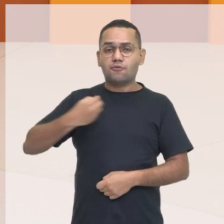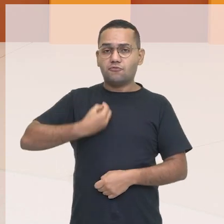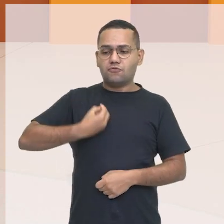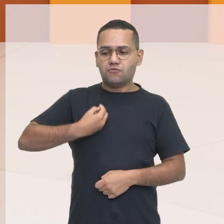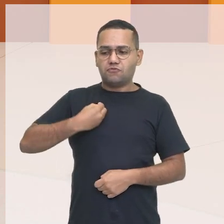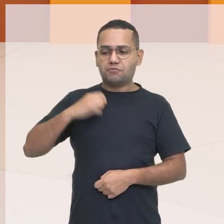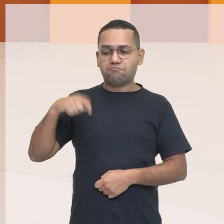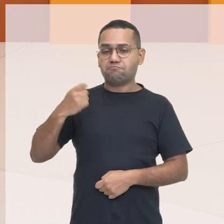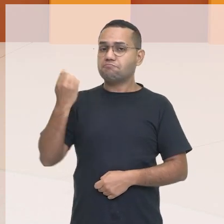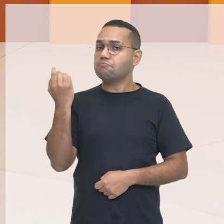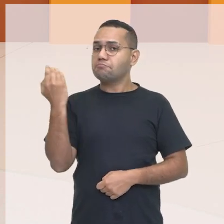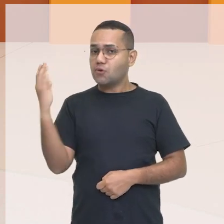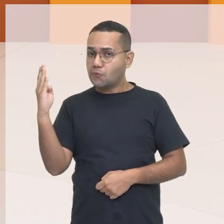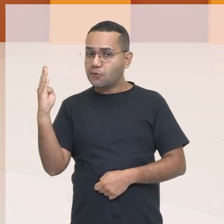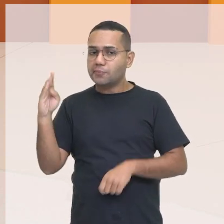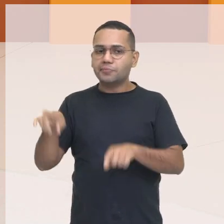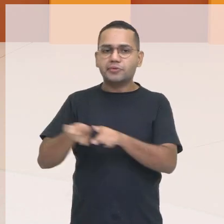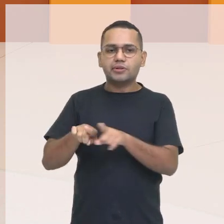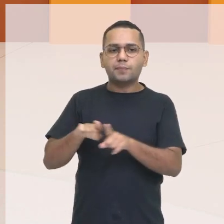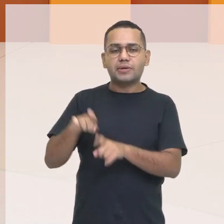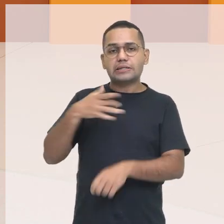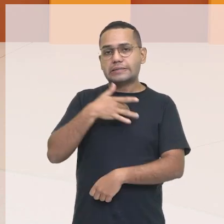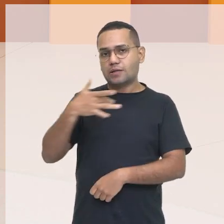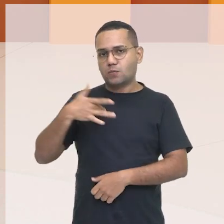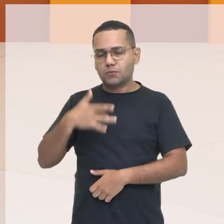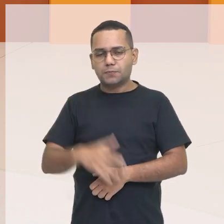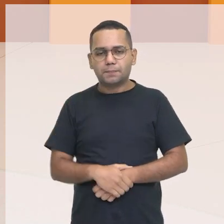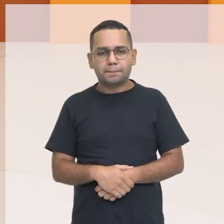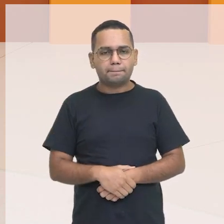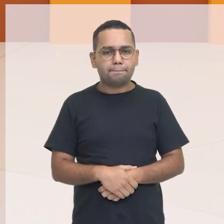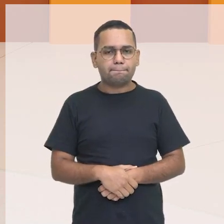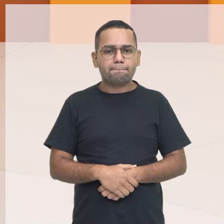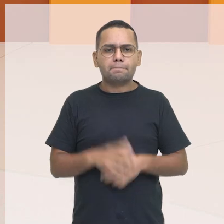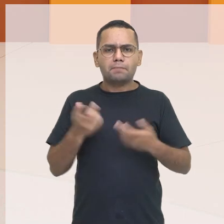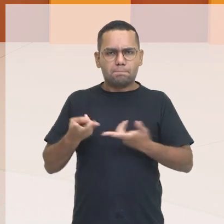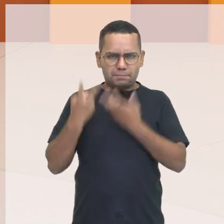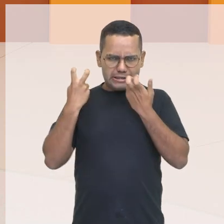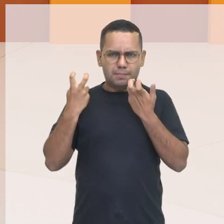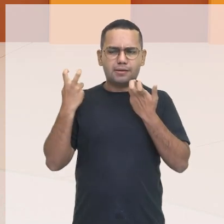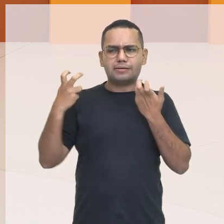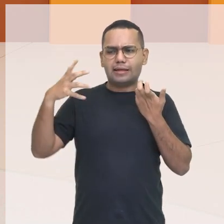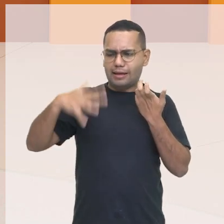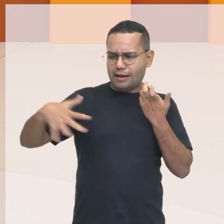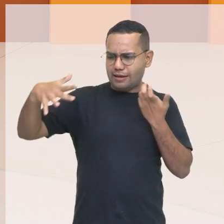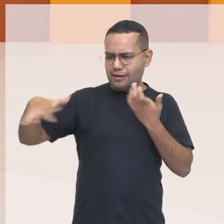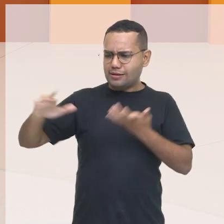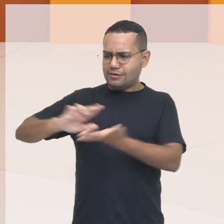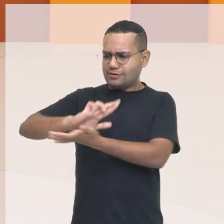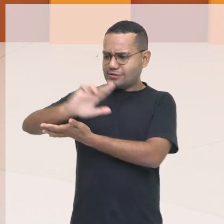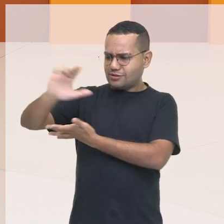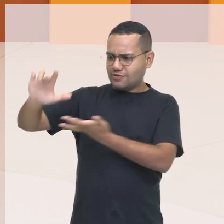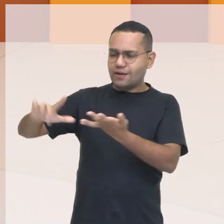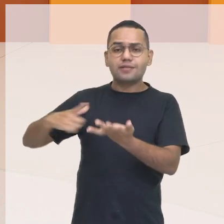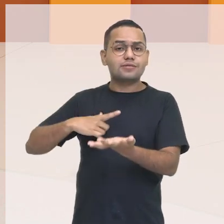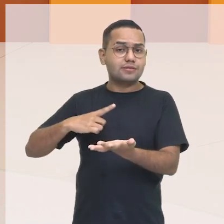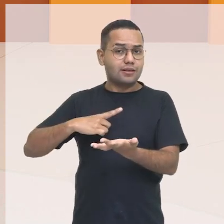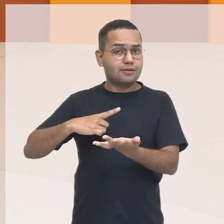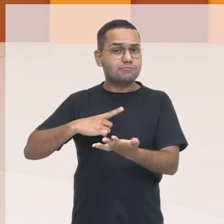a saúde. Então, a bioética ela é muito ampla, ela envolve a análise de dilemas